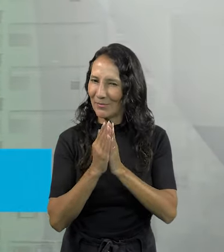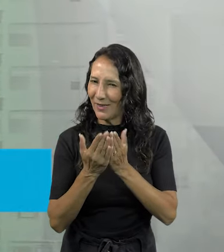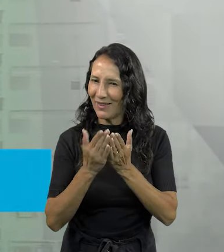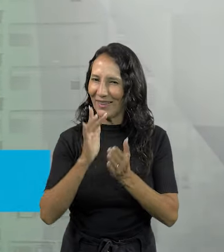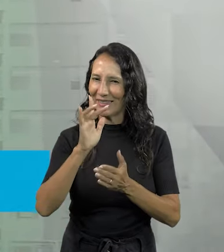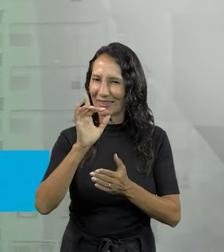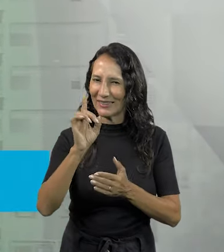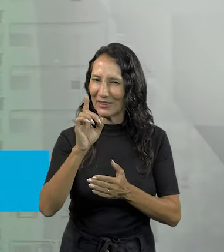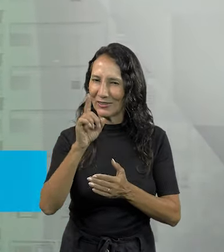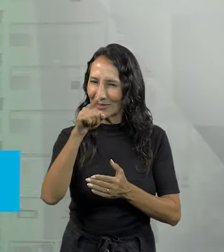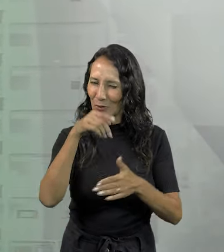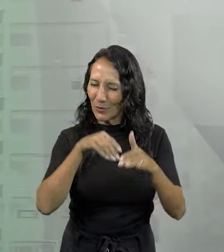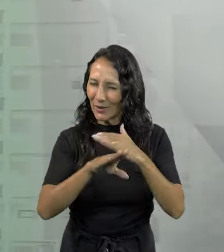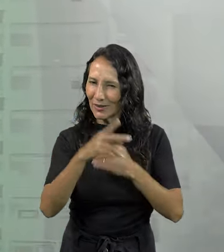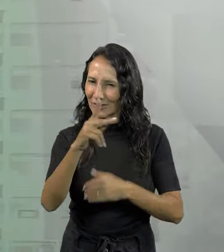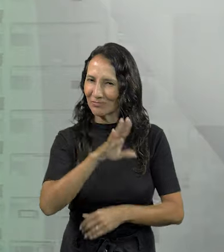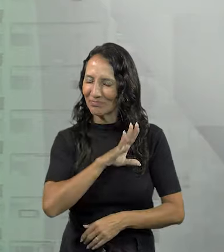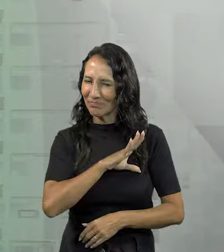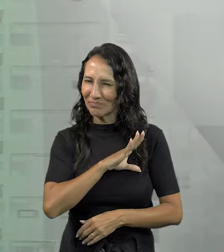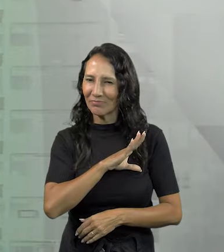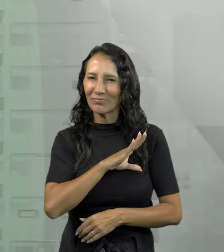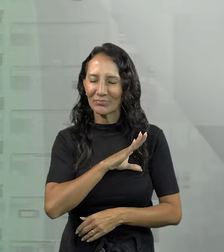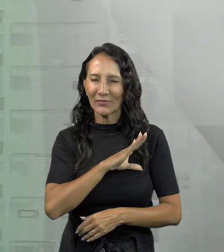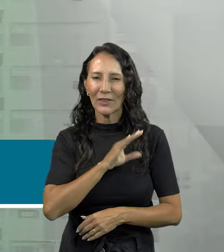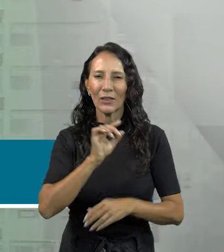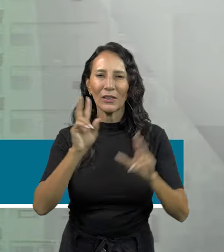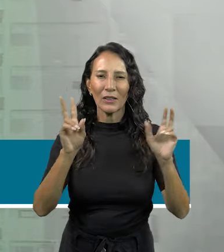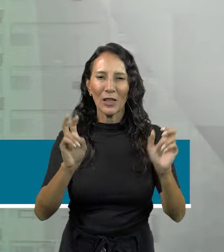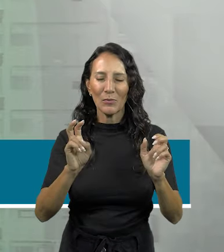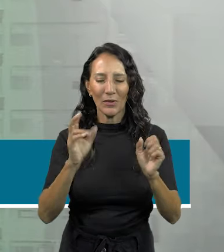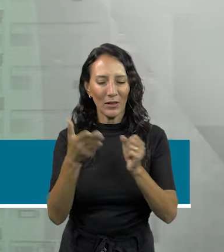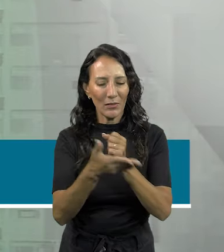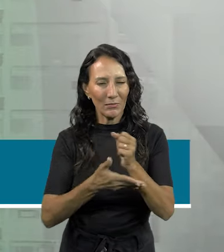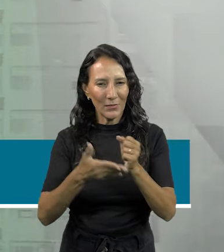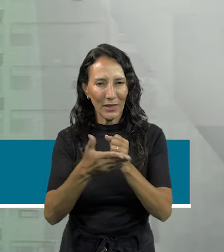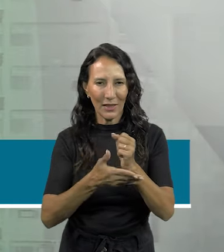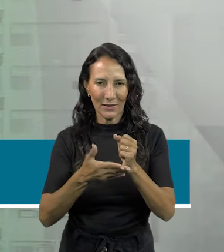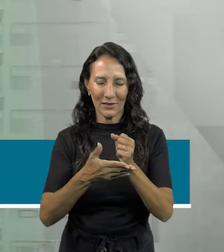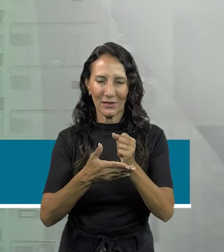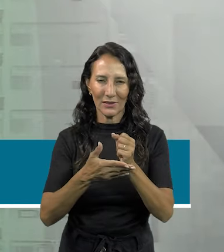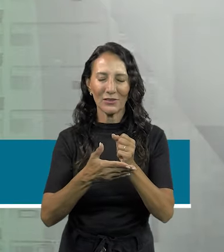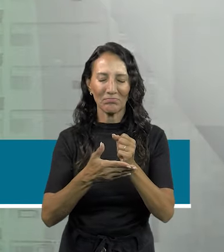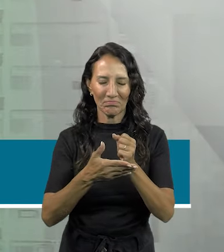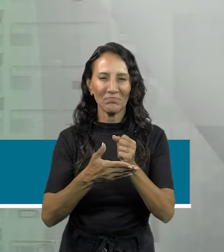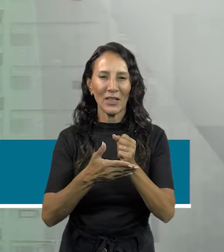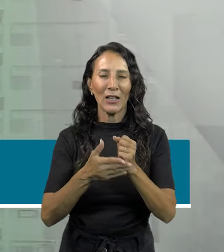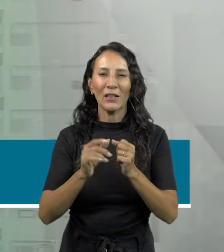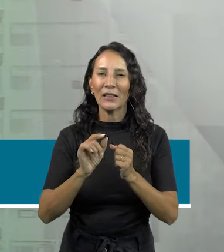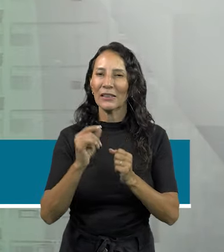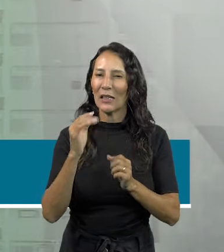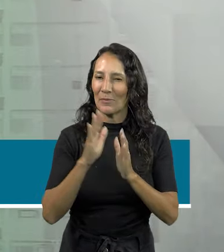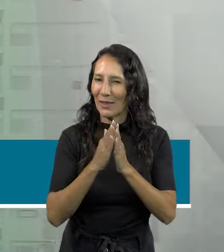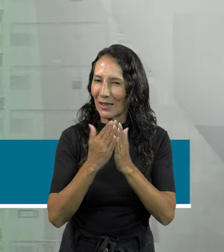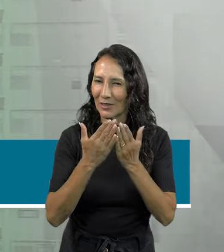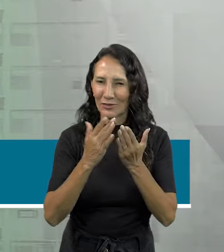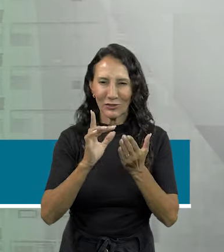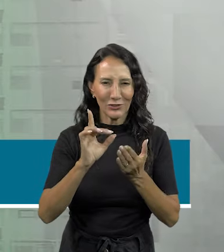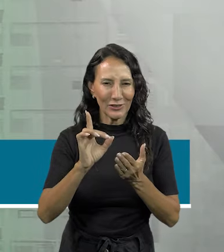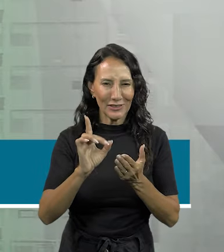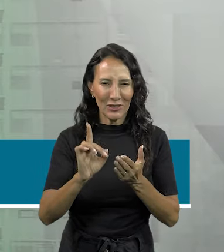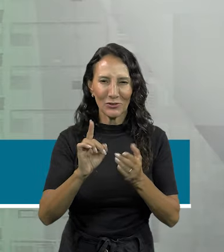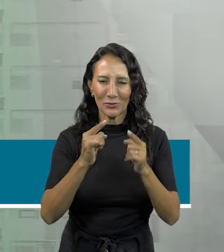para o seu coração, que é sobre princípios fundamentais, que todo servo e serva de Deus tem que ter,